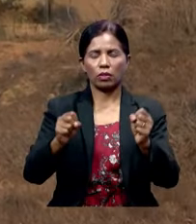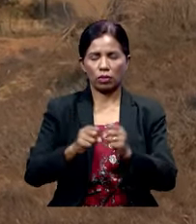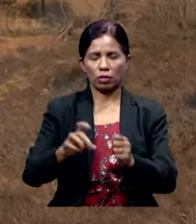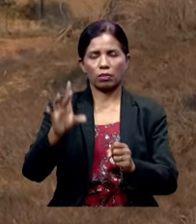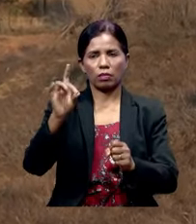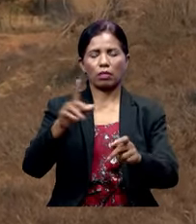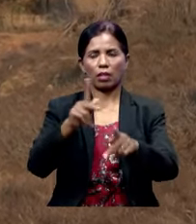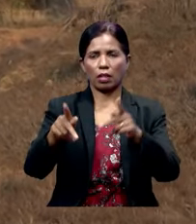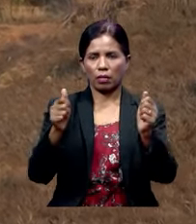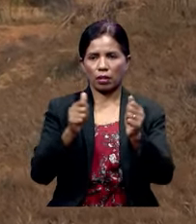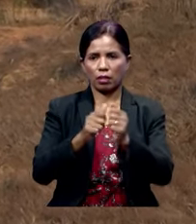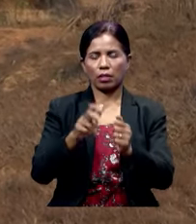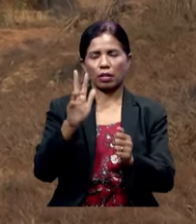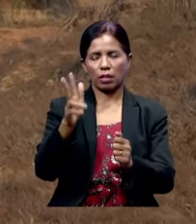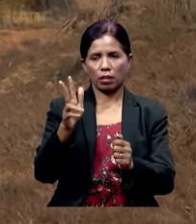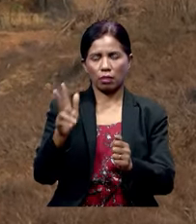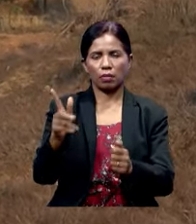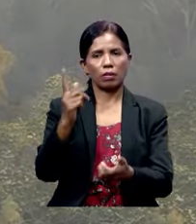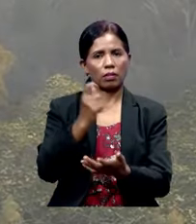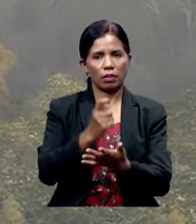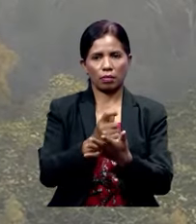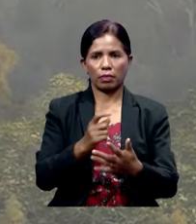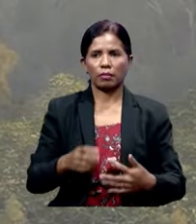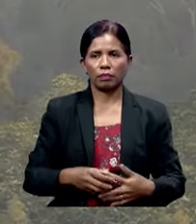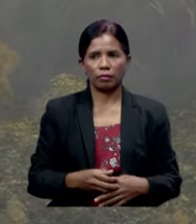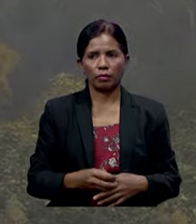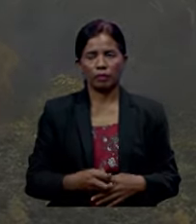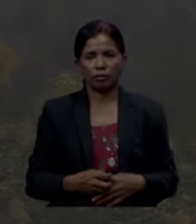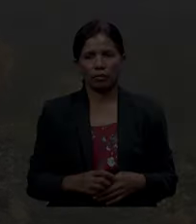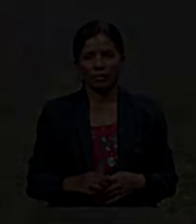populasaun rihun tolu nulu resin. Santina de Jesus, Lamberto da Silva, GMN.